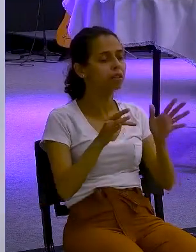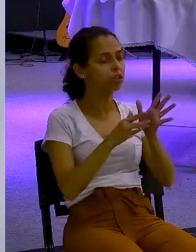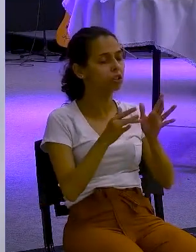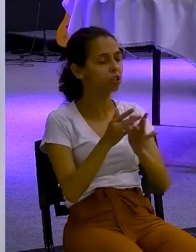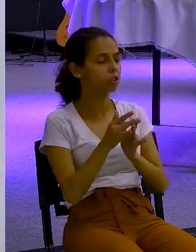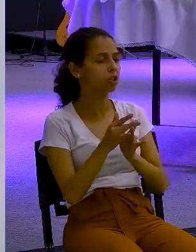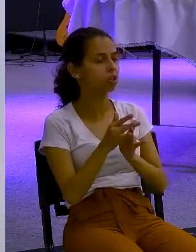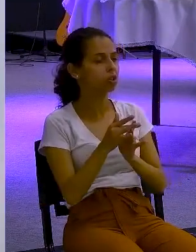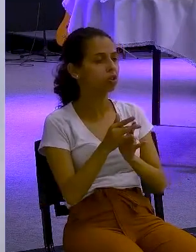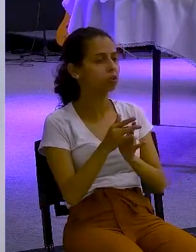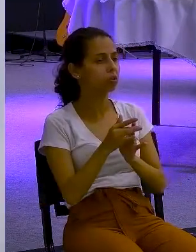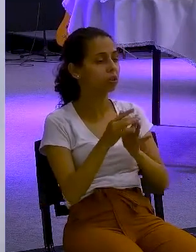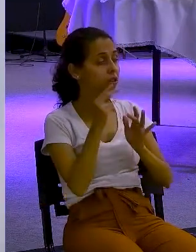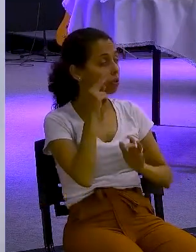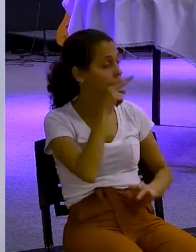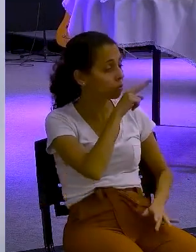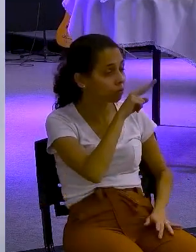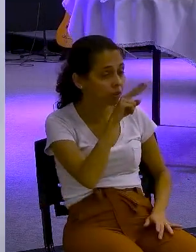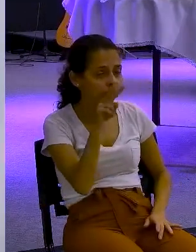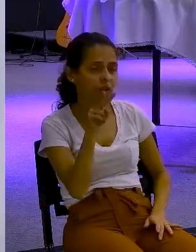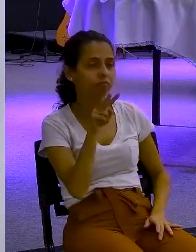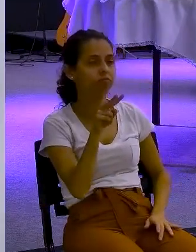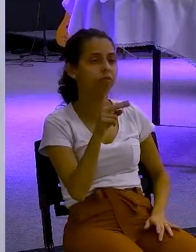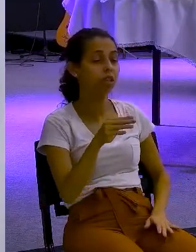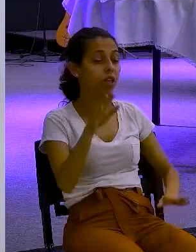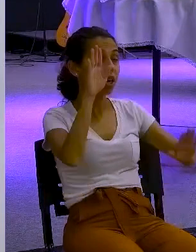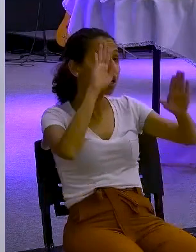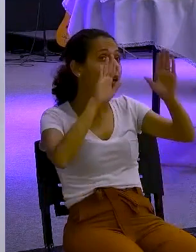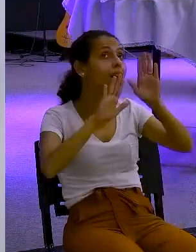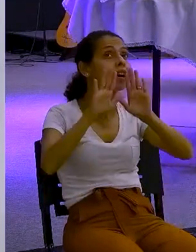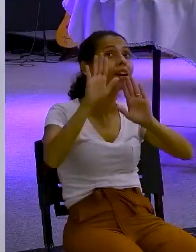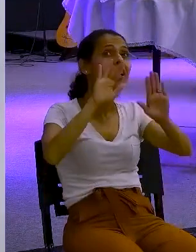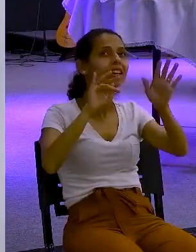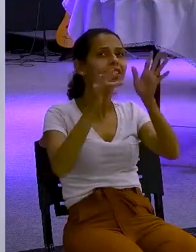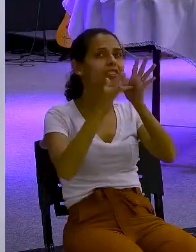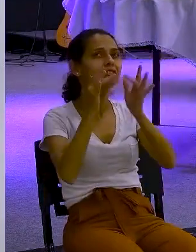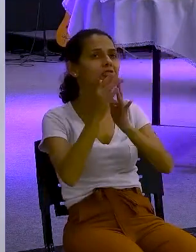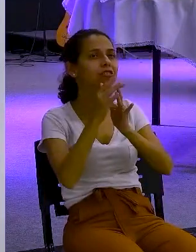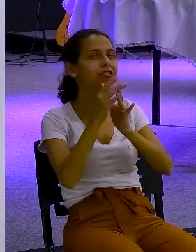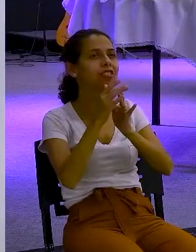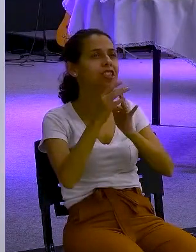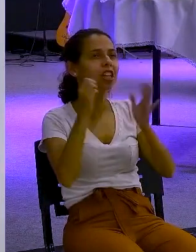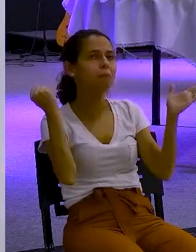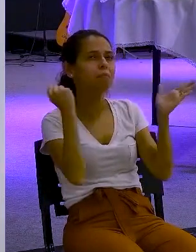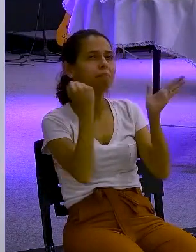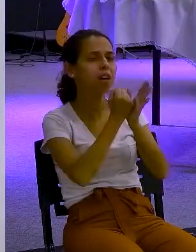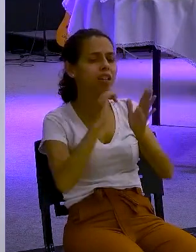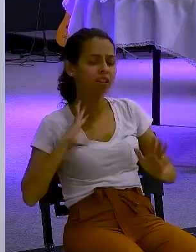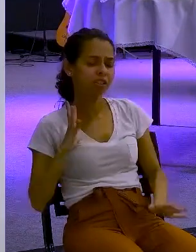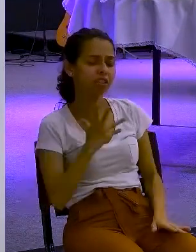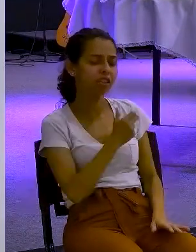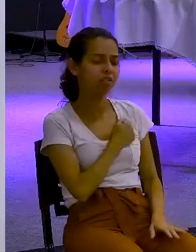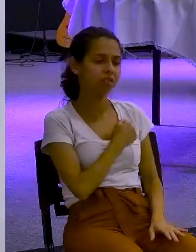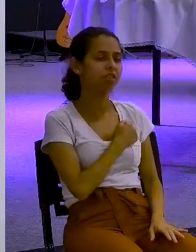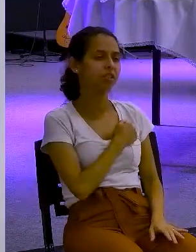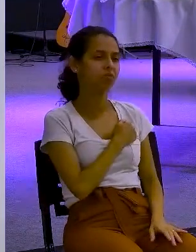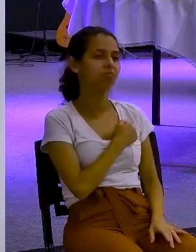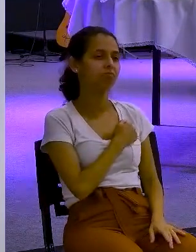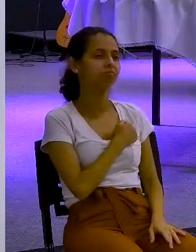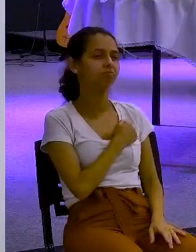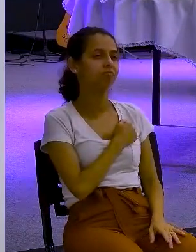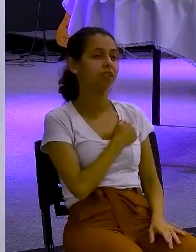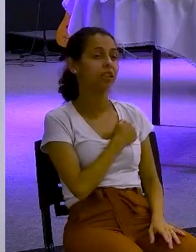Jesus pode ser notada por outros, a presença de Jesus é sinal de salvação. Mas por último, eu quero dizer que a presença